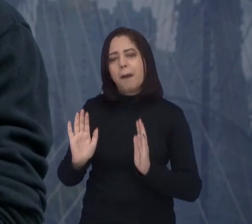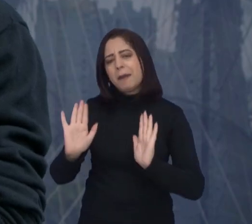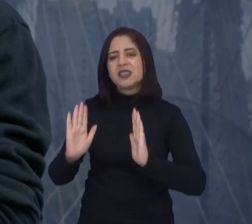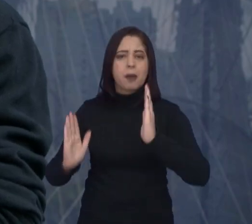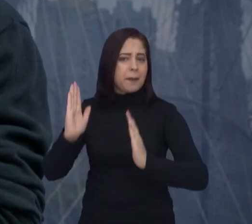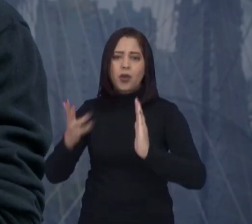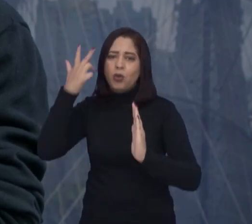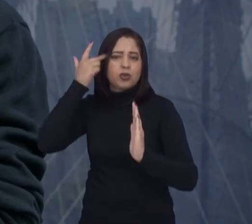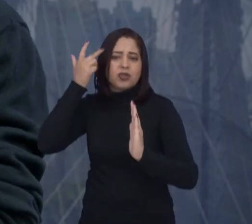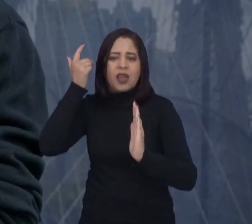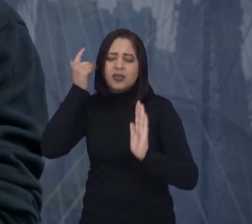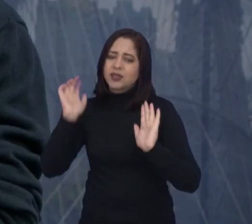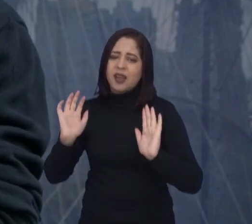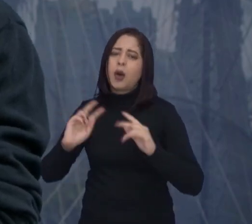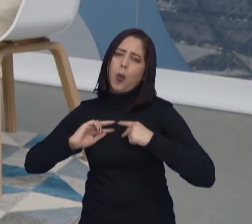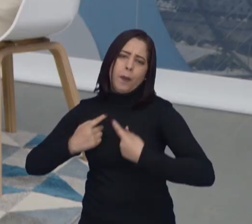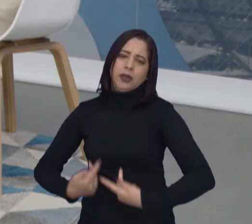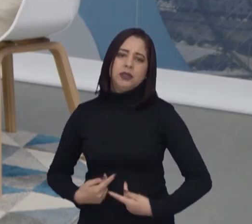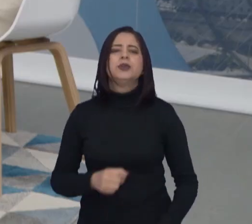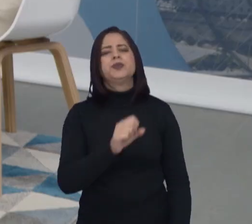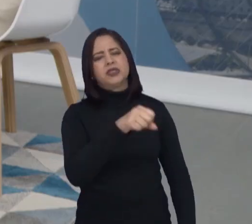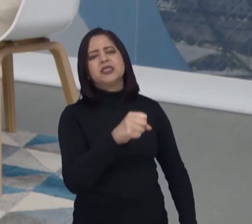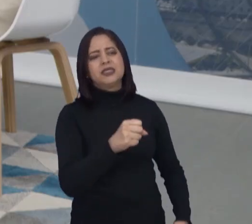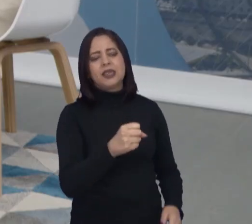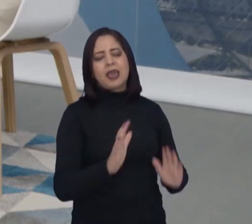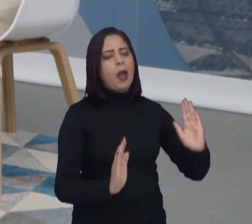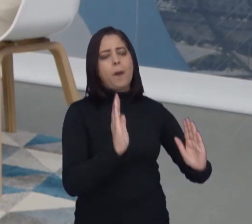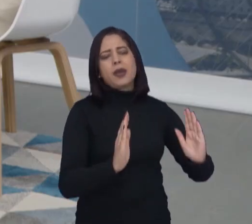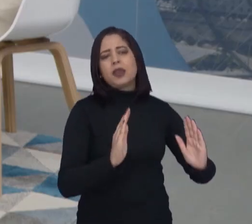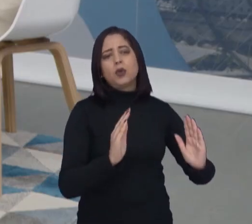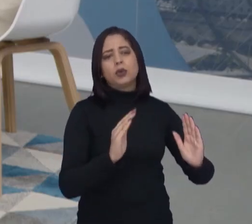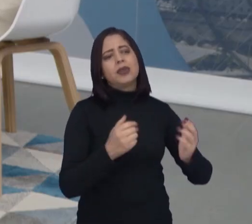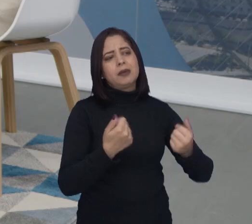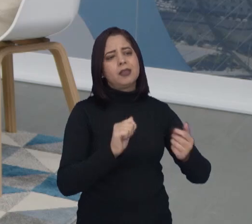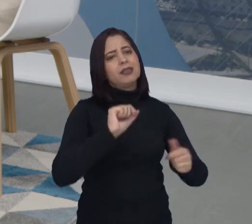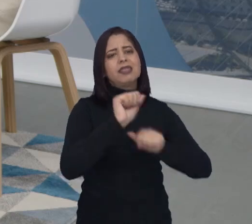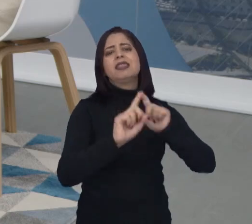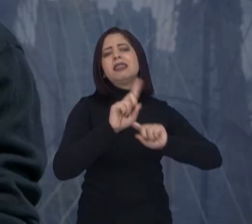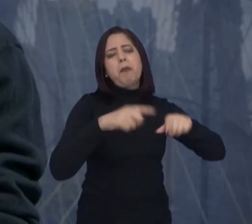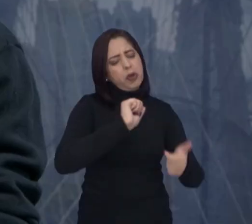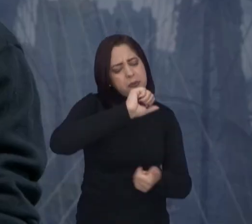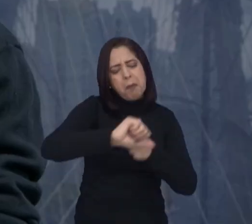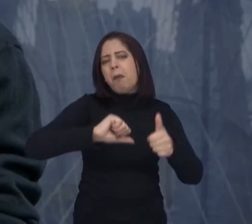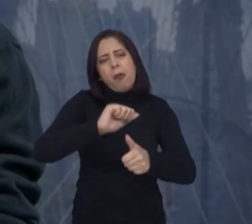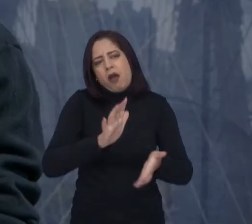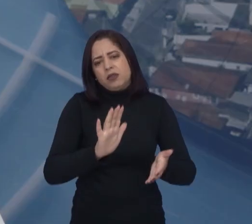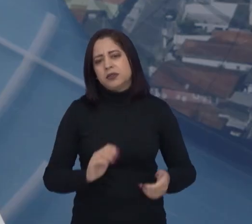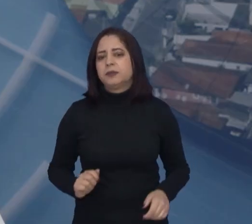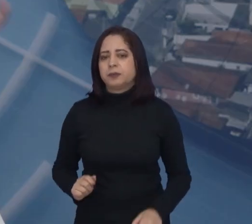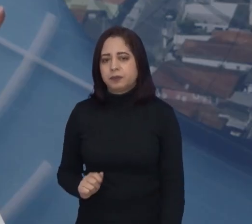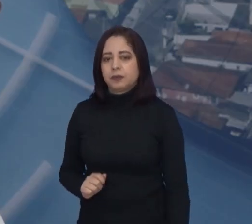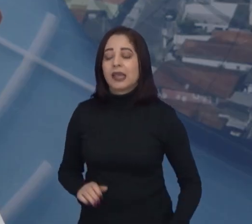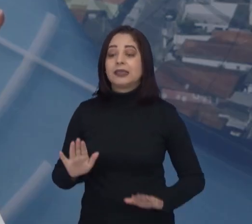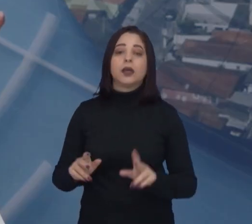do ser humano, mas transformadora, né? Transformadora, exatamente, de transformação que é natural para todo mundo. Uhum. E quando a gente fala